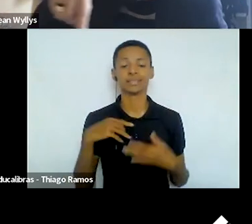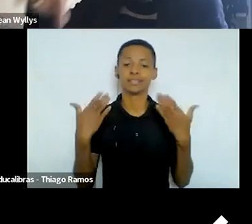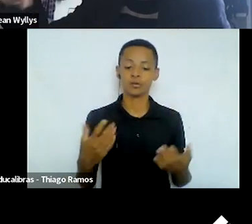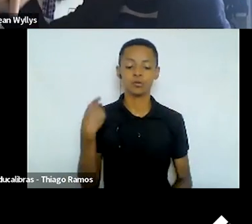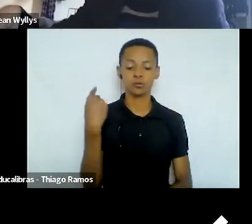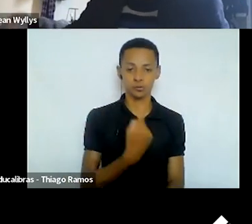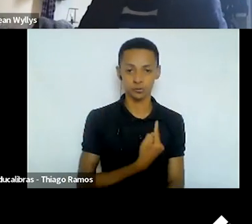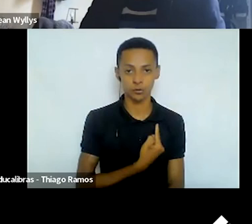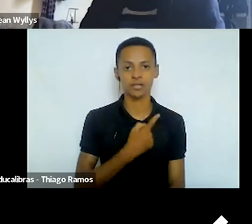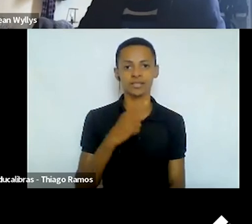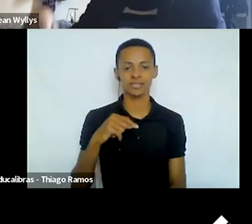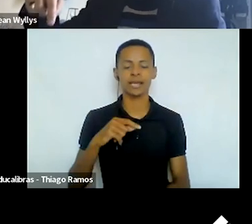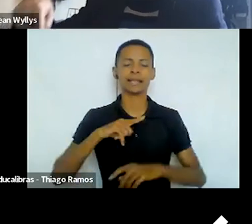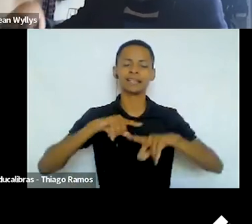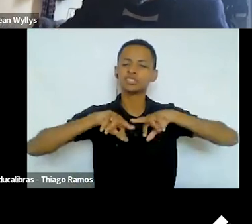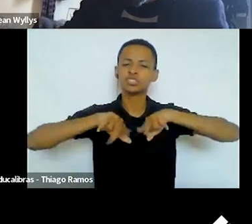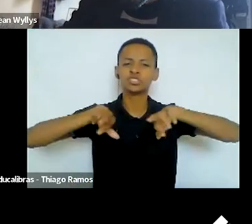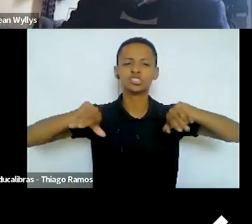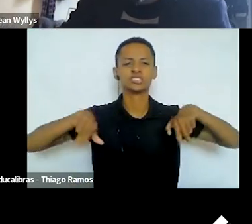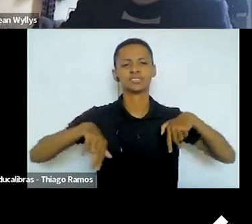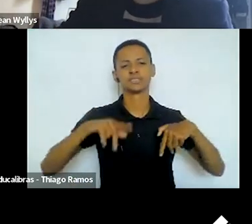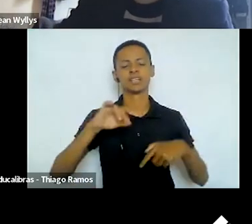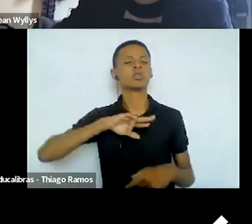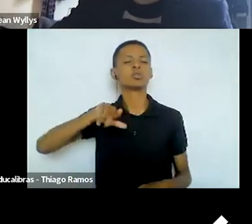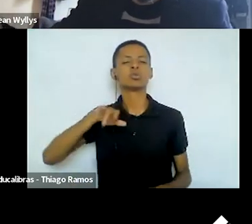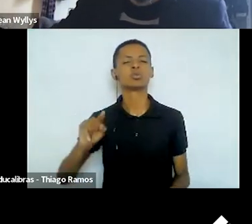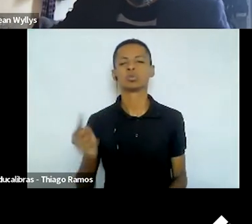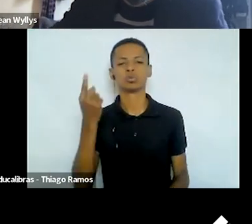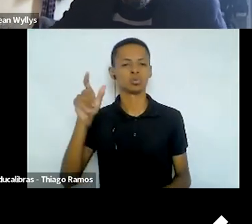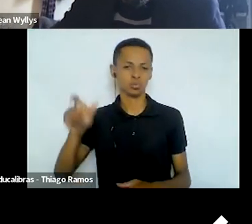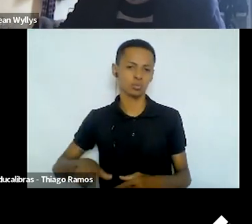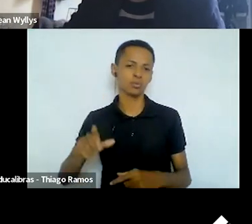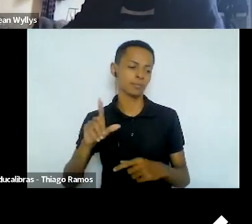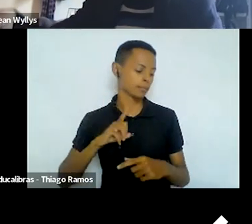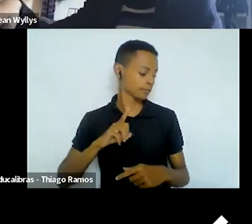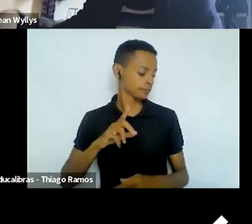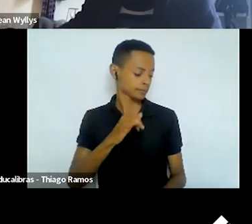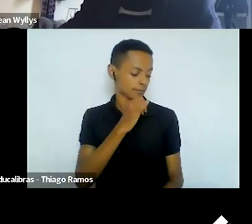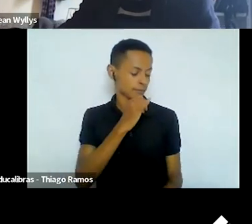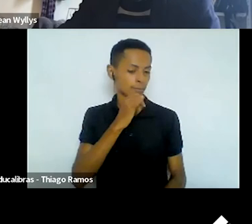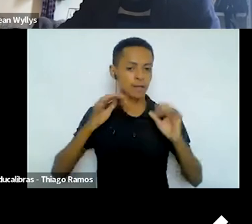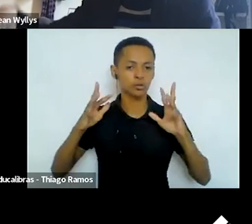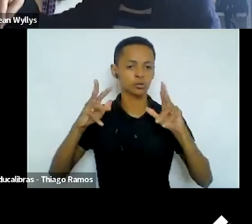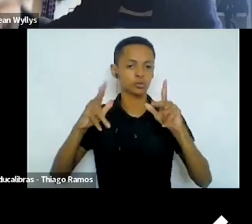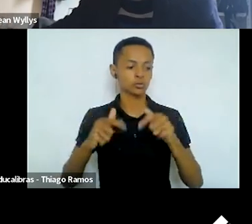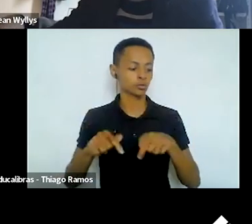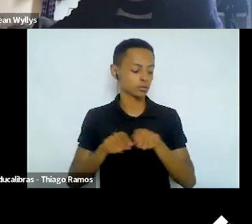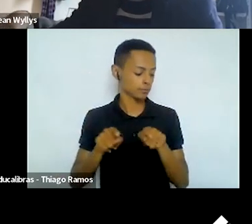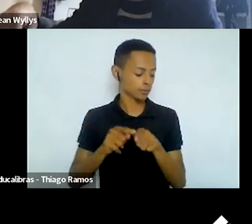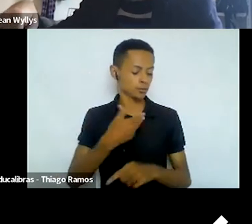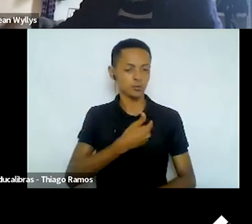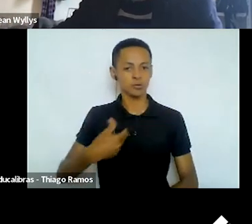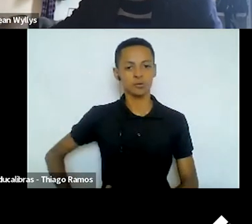de diferentes formas, não só para Lula, os candidatos aos governos estaduais, todos eles, né? Nós